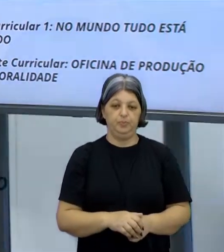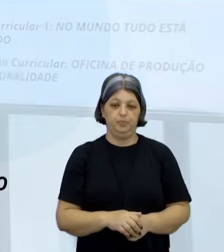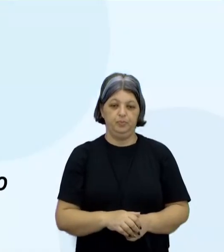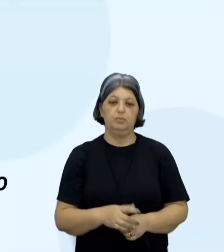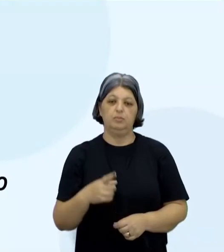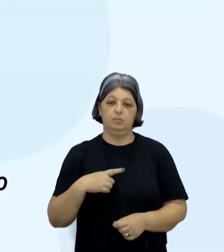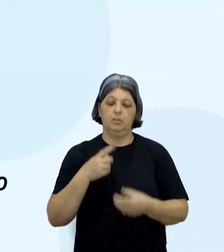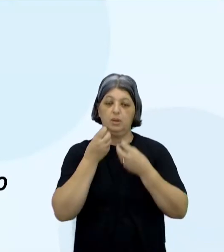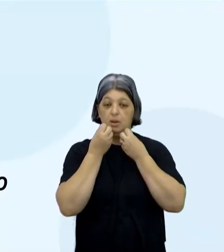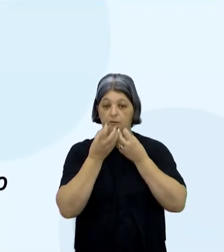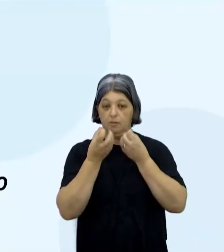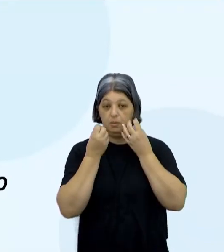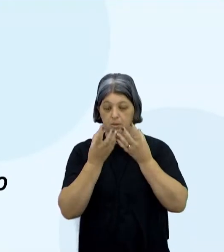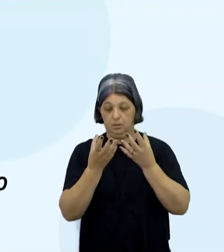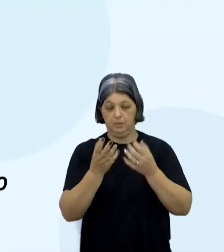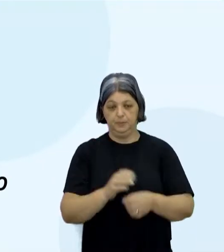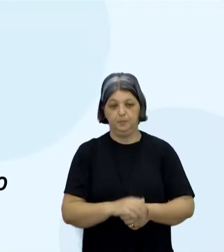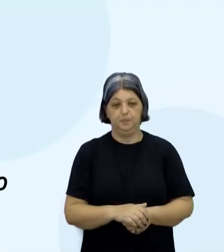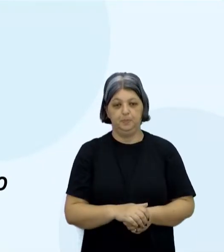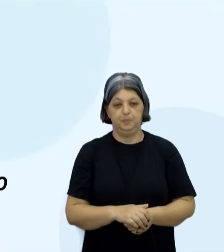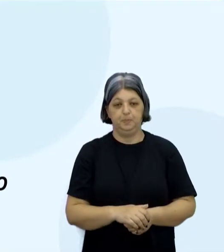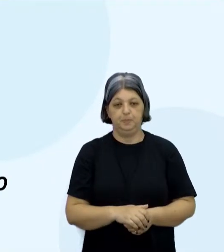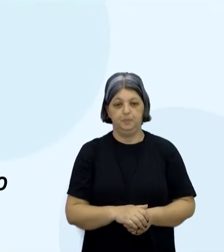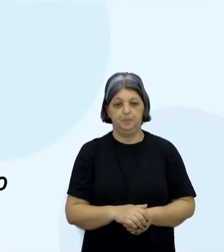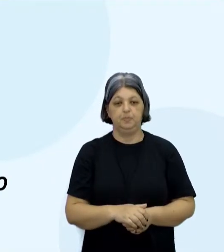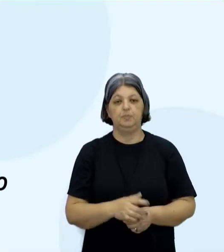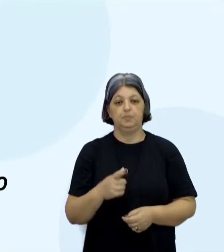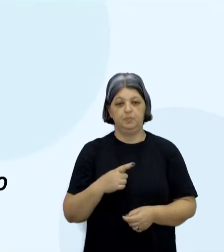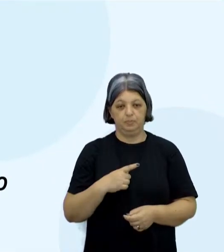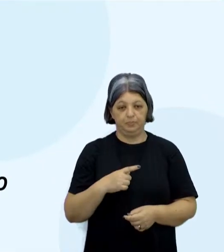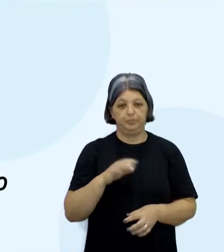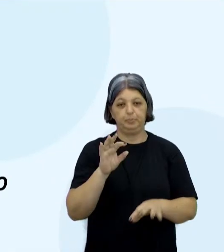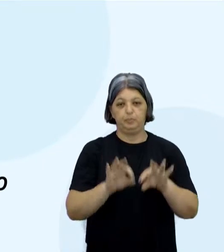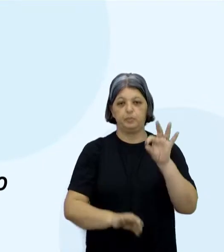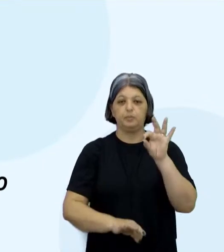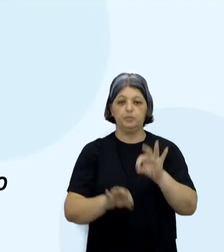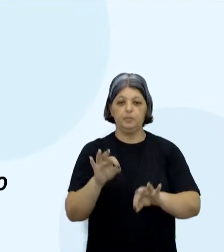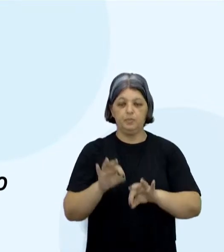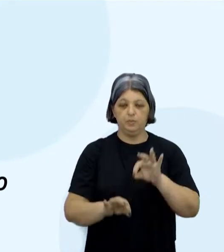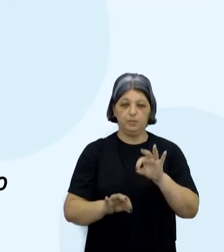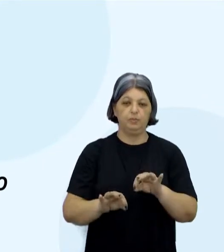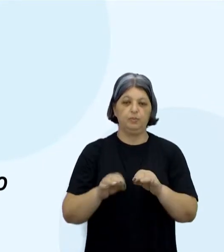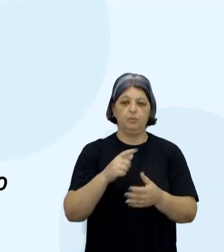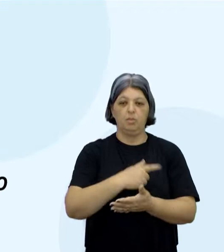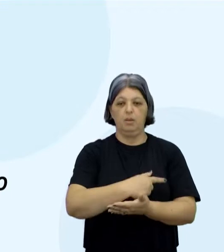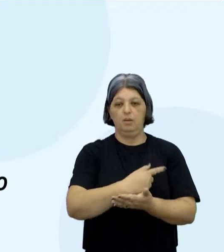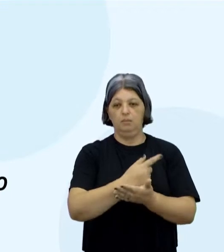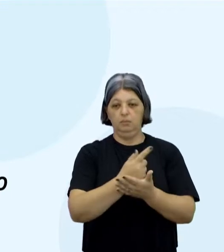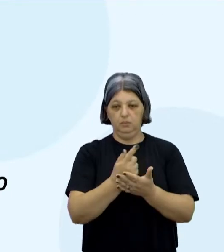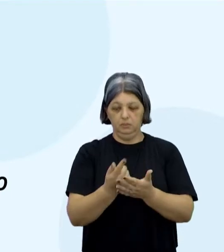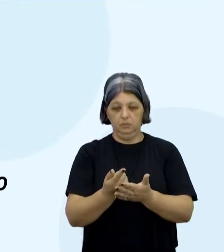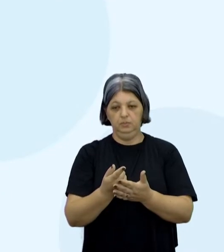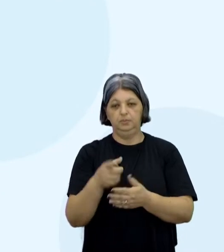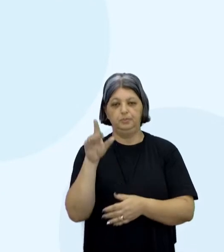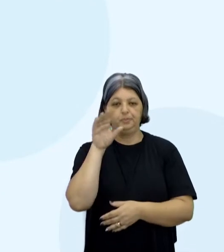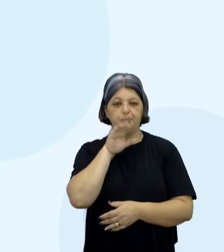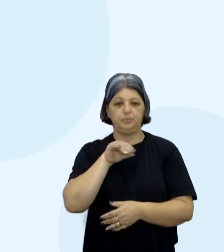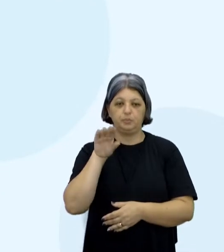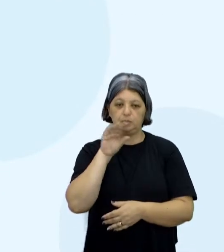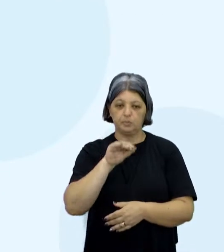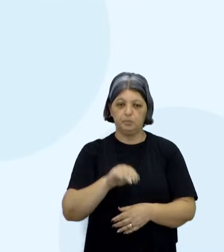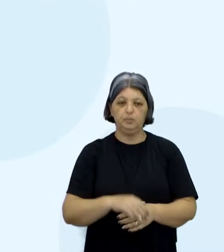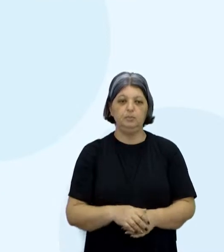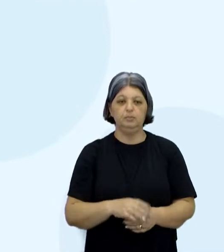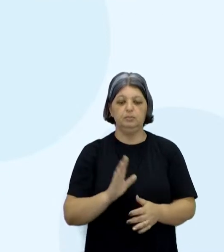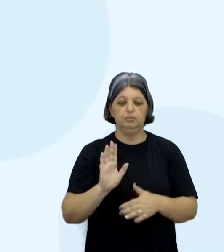algumas informações. Então, como eu disse, oficina de produção textual e oralidade, a atividade 2, o desenvolvimento